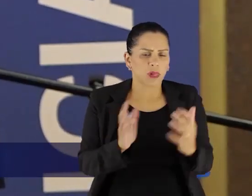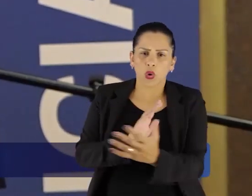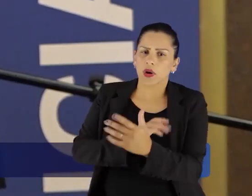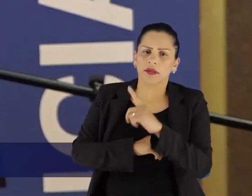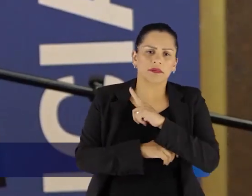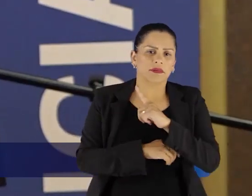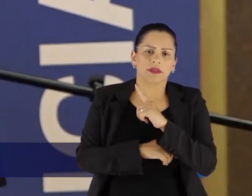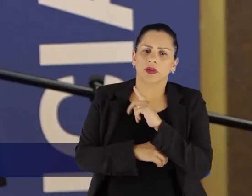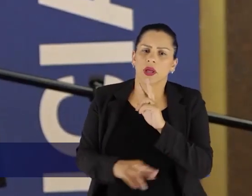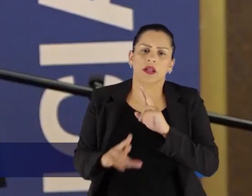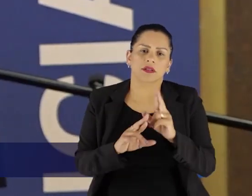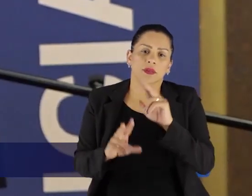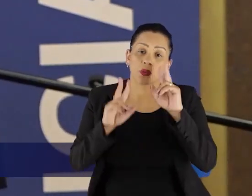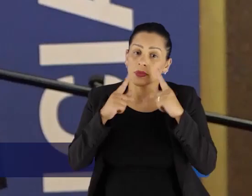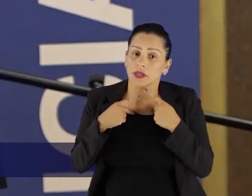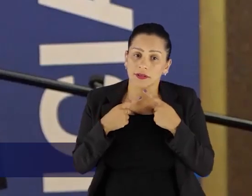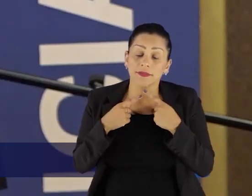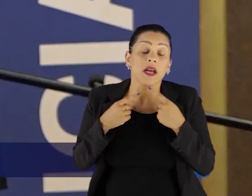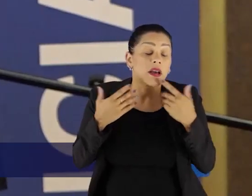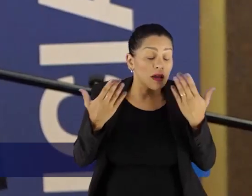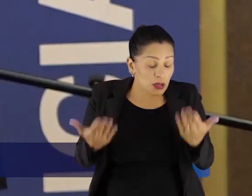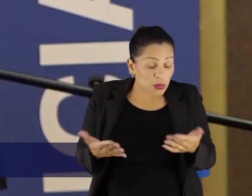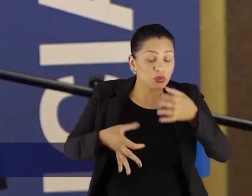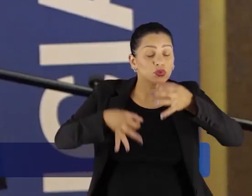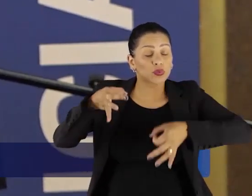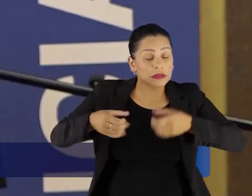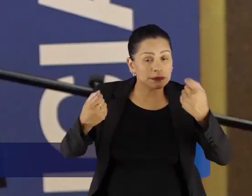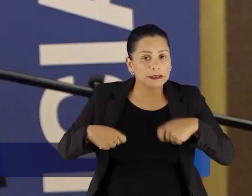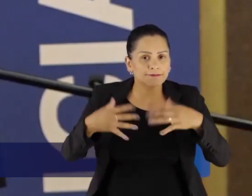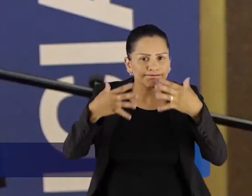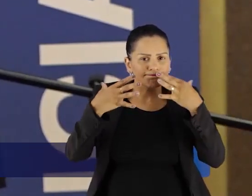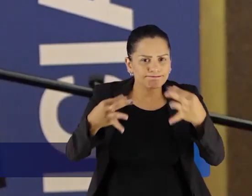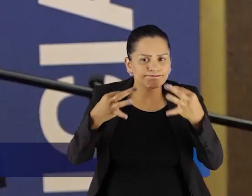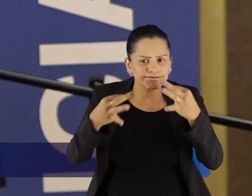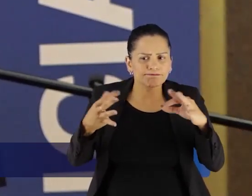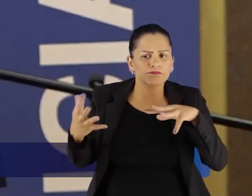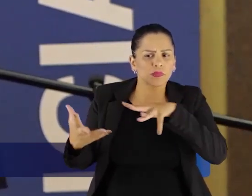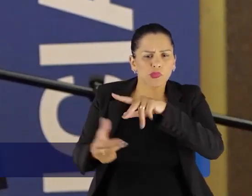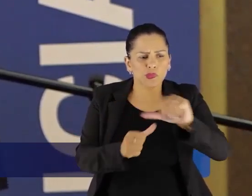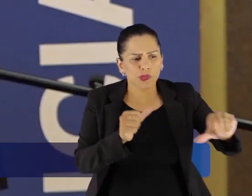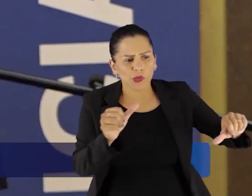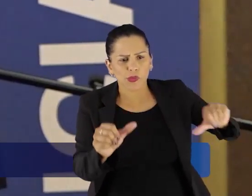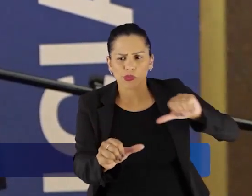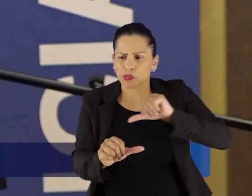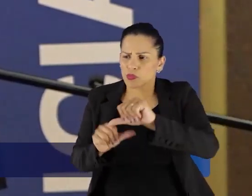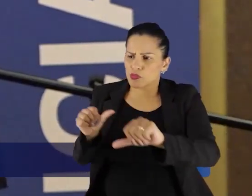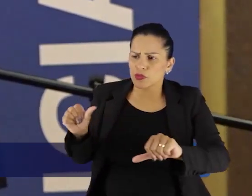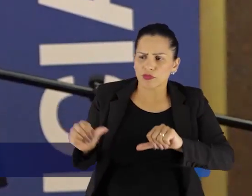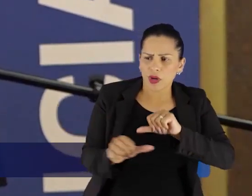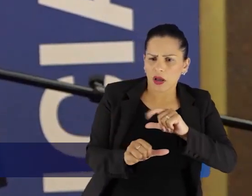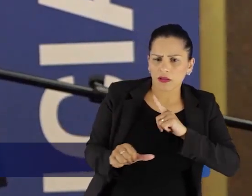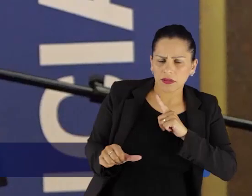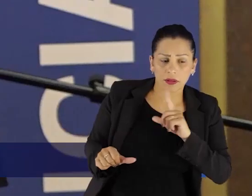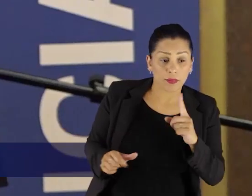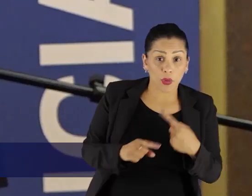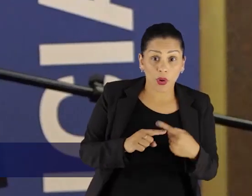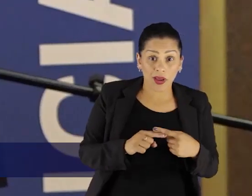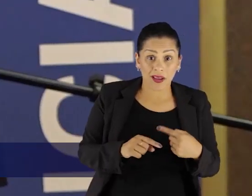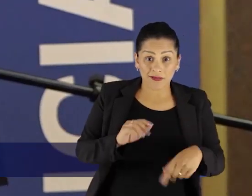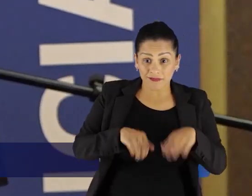humanas o juiz deve estar atenta as transformações do mundo moderno porque ao aplicar o direito